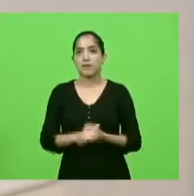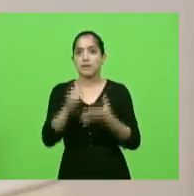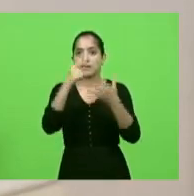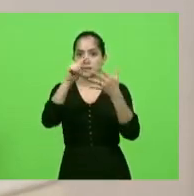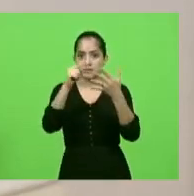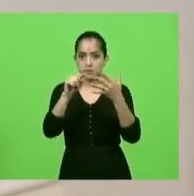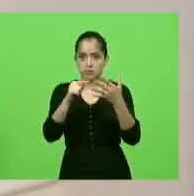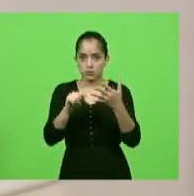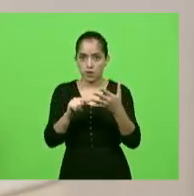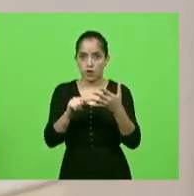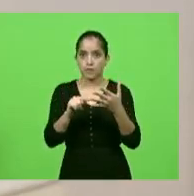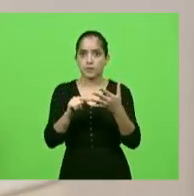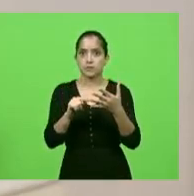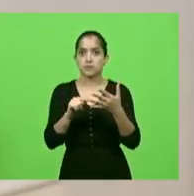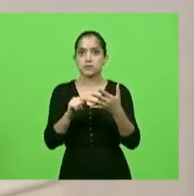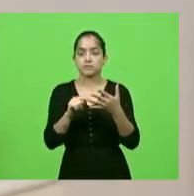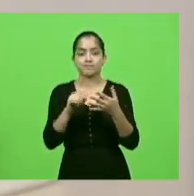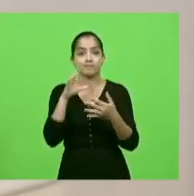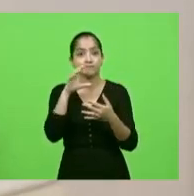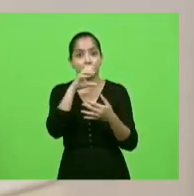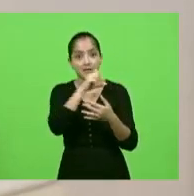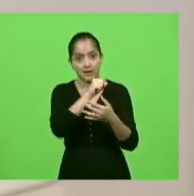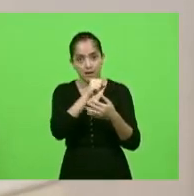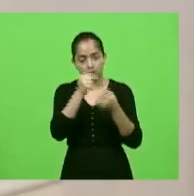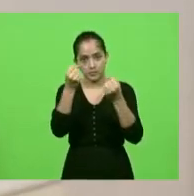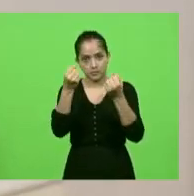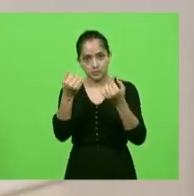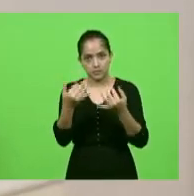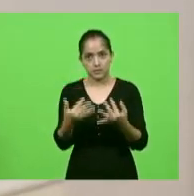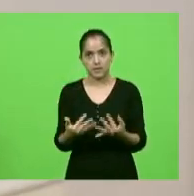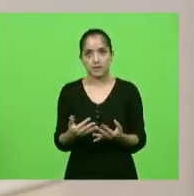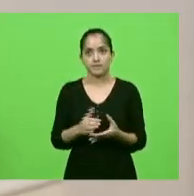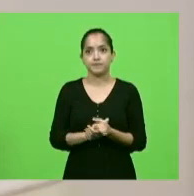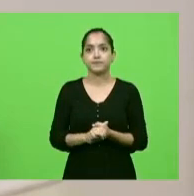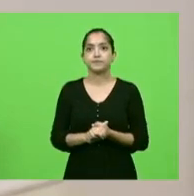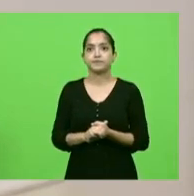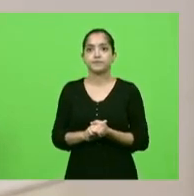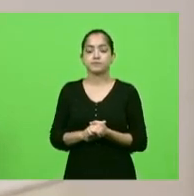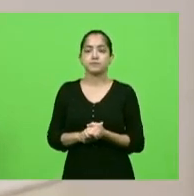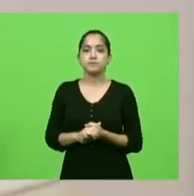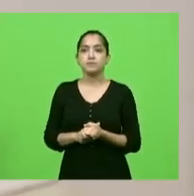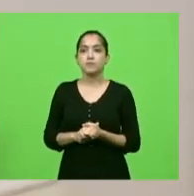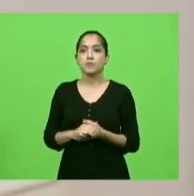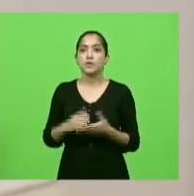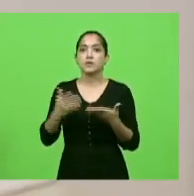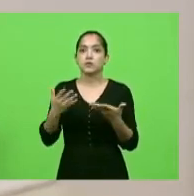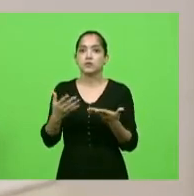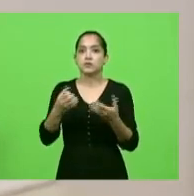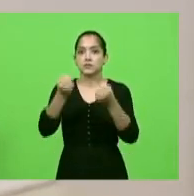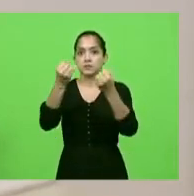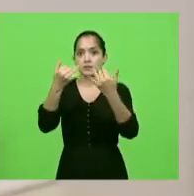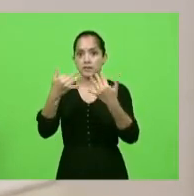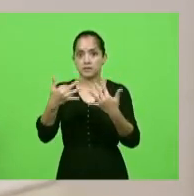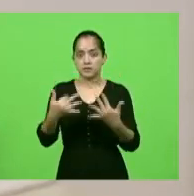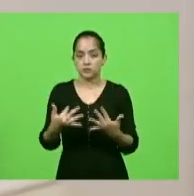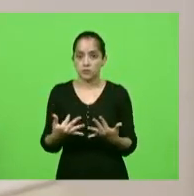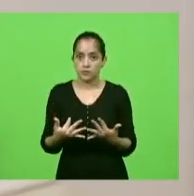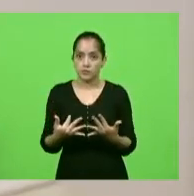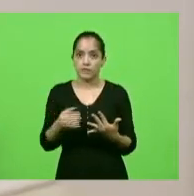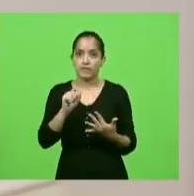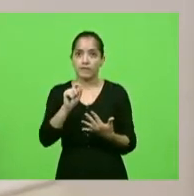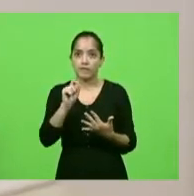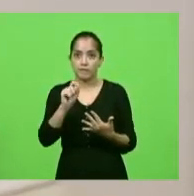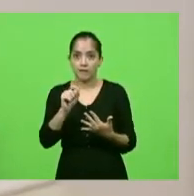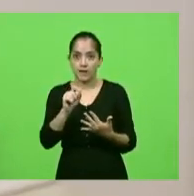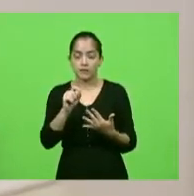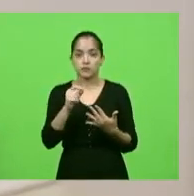excelências, eu serei extremamente breve. No que trata da narração dos fatos em relação à aquisição